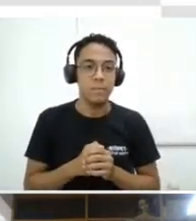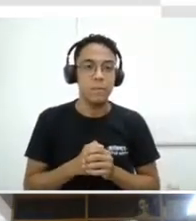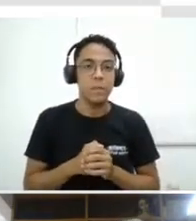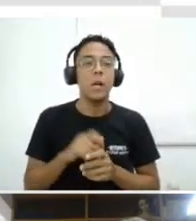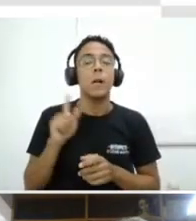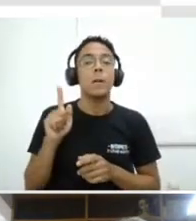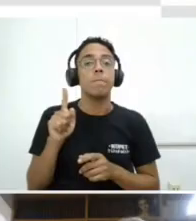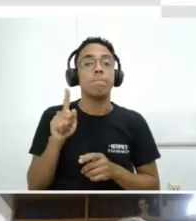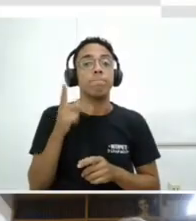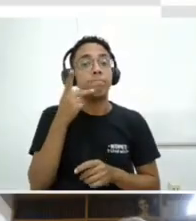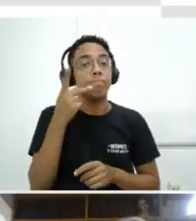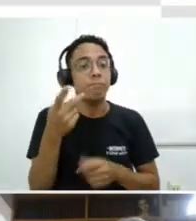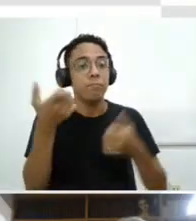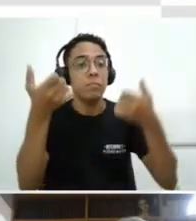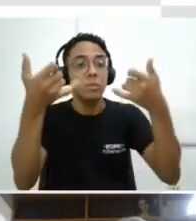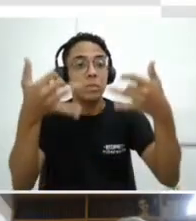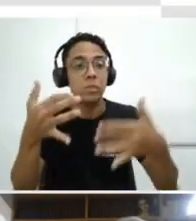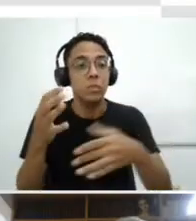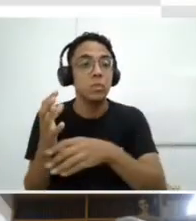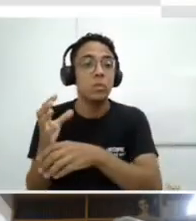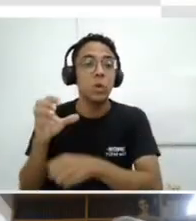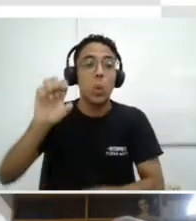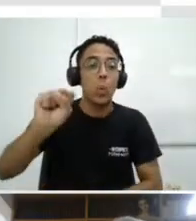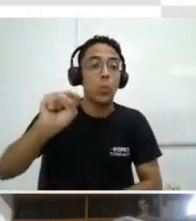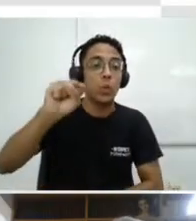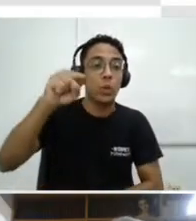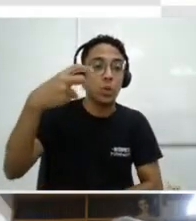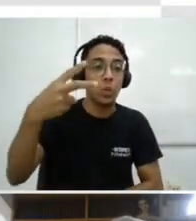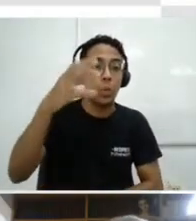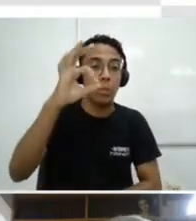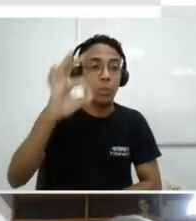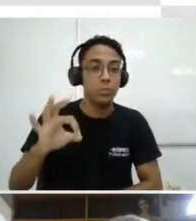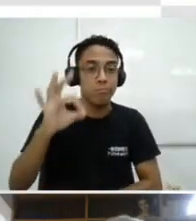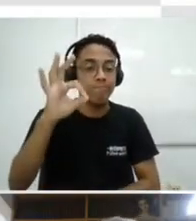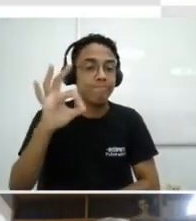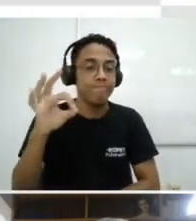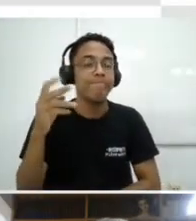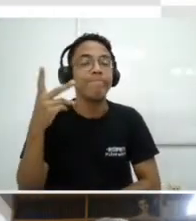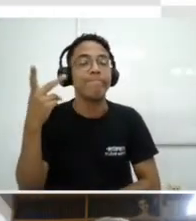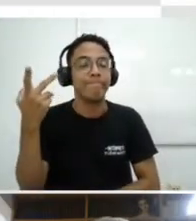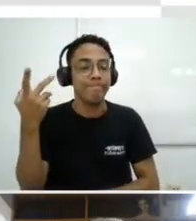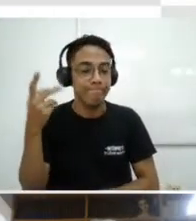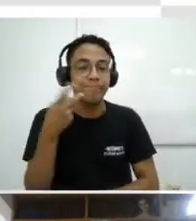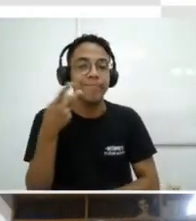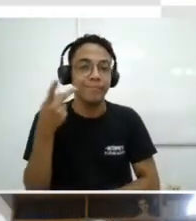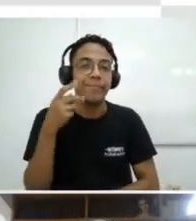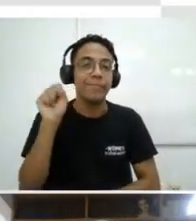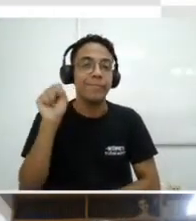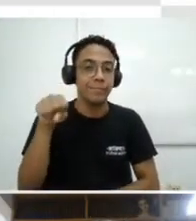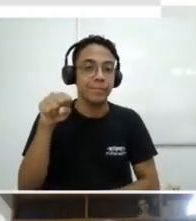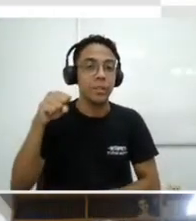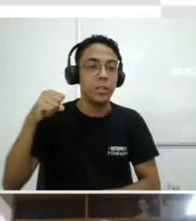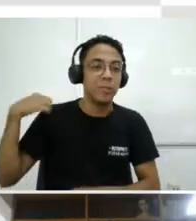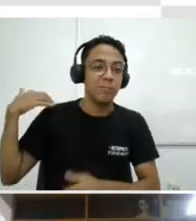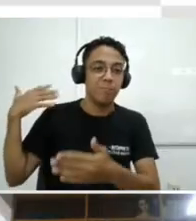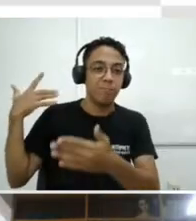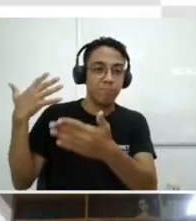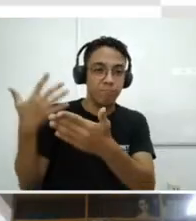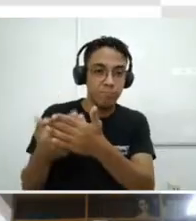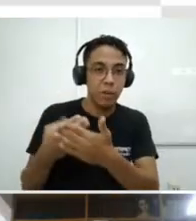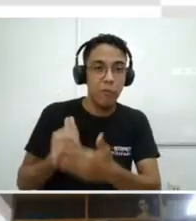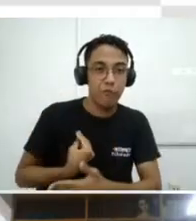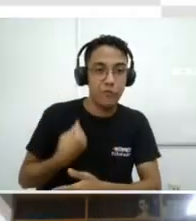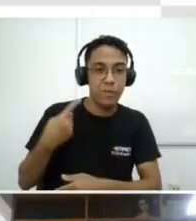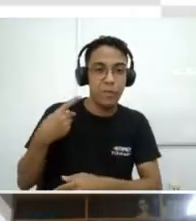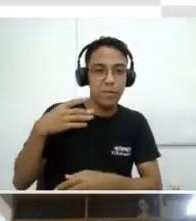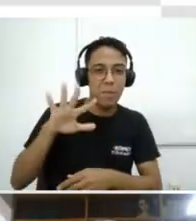mostram? Eles falam, bom, 82% dizem que sim. Eles têm a expectativa de que, ao longo do período de vida deles, os próximos